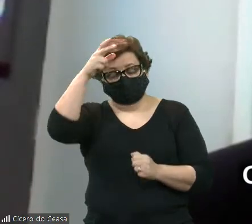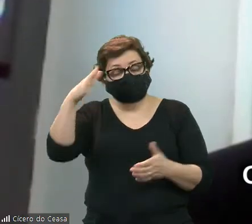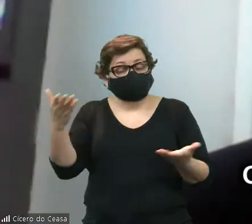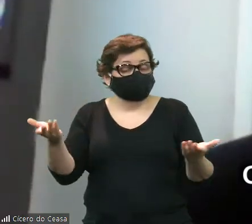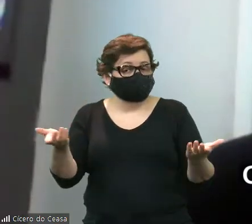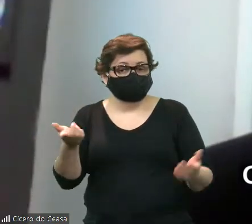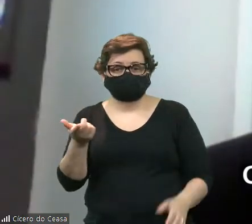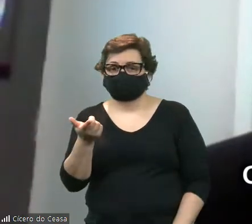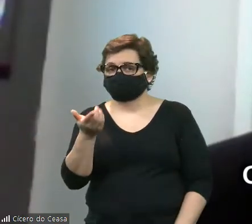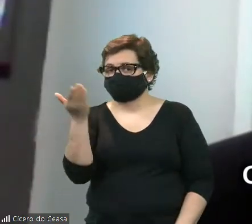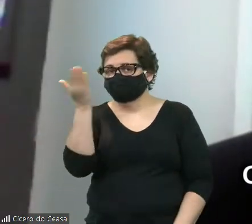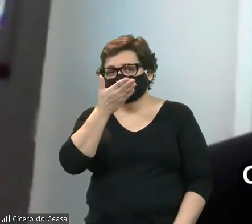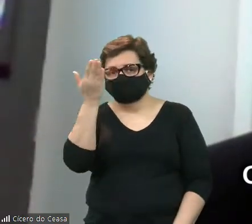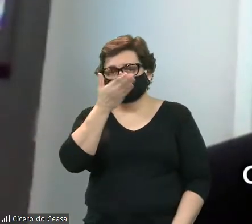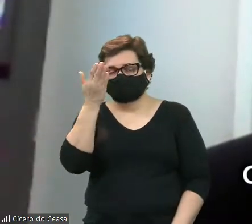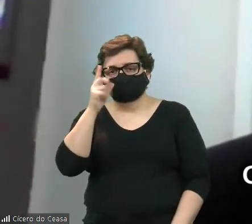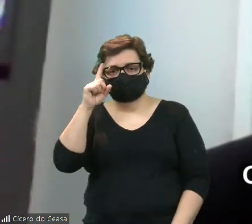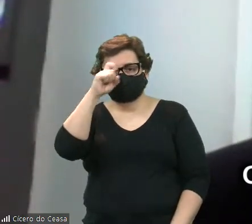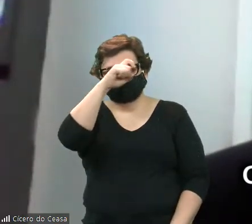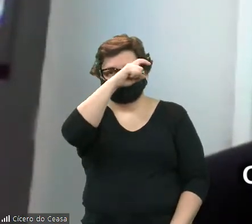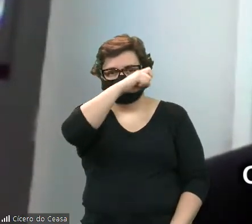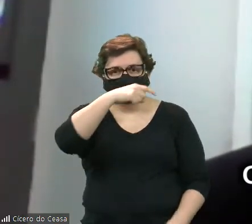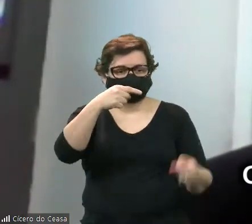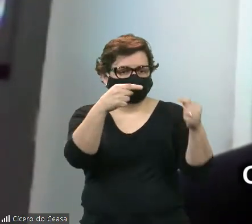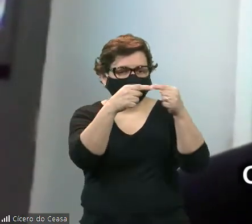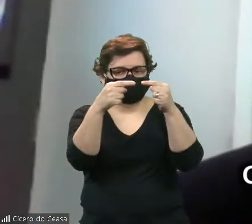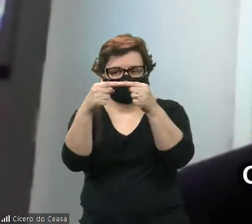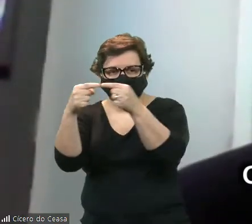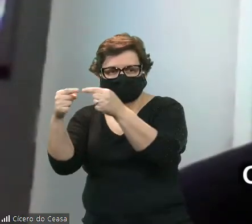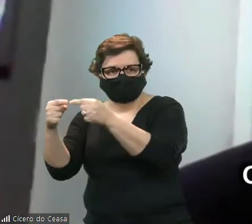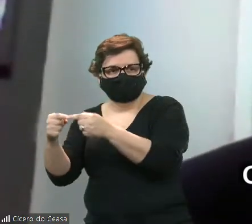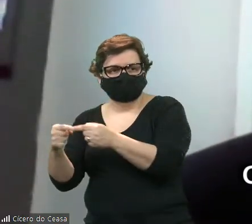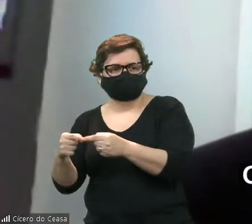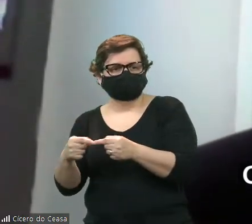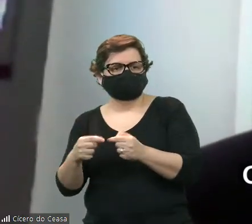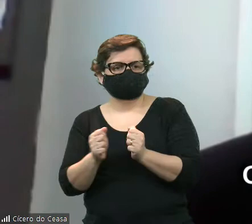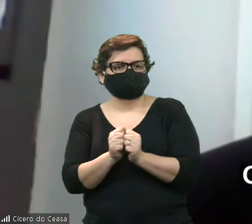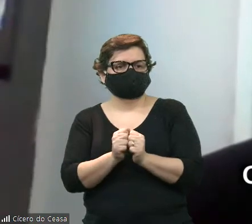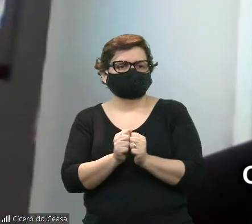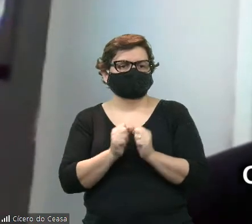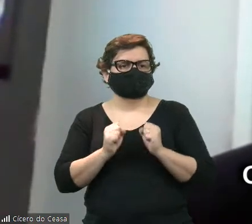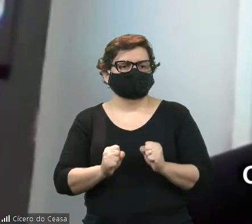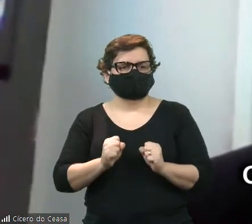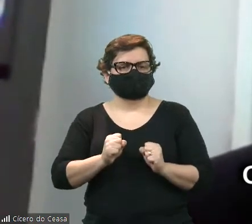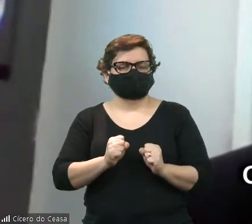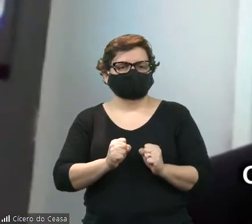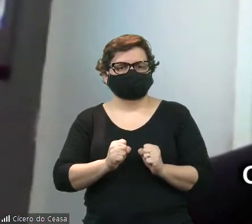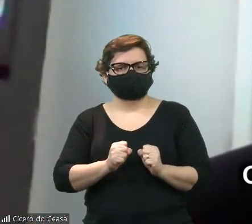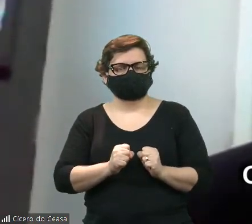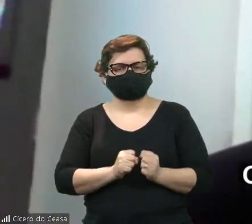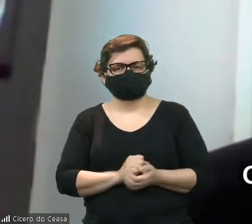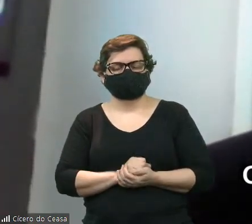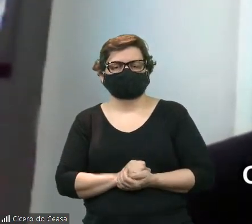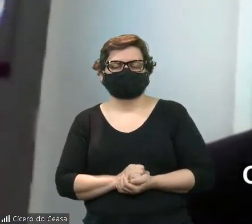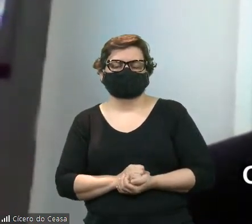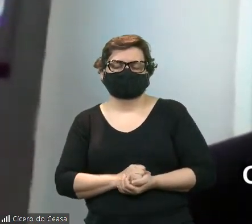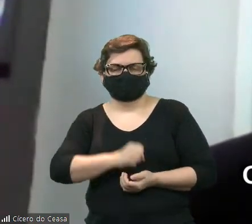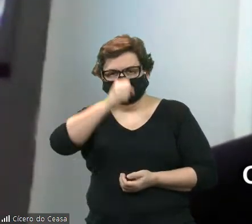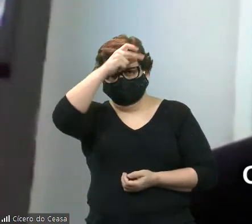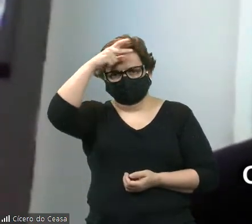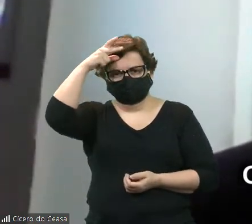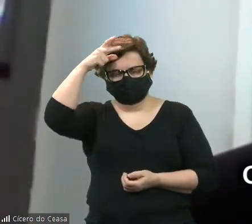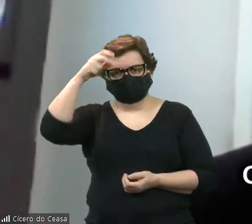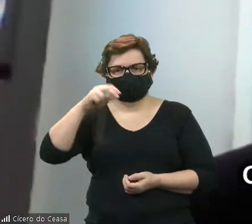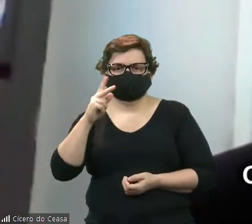secretário ter o contato com o executivo e achar ou dar a ideia que ele acha pertinente à sua